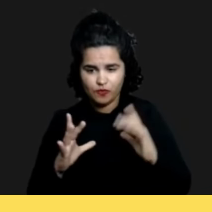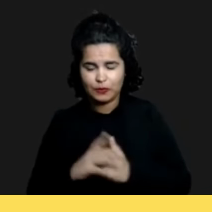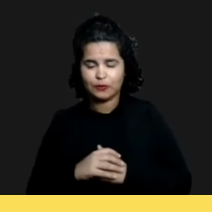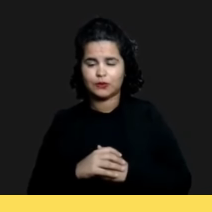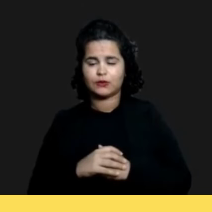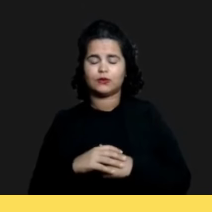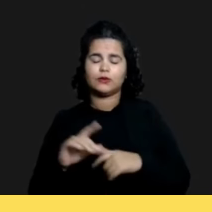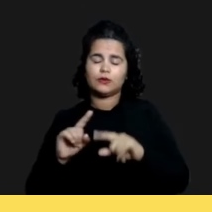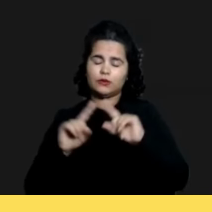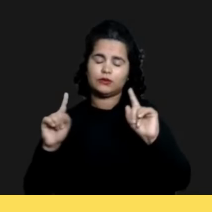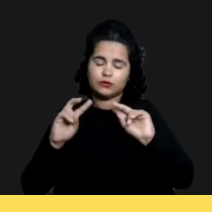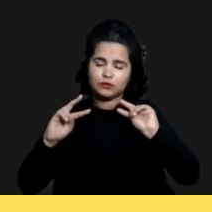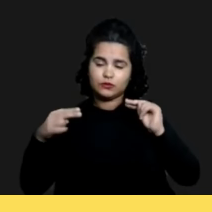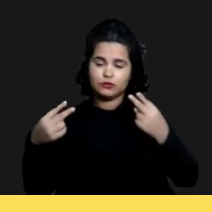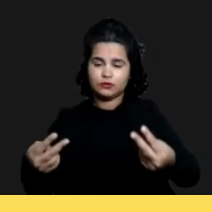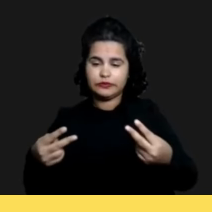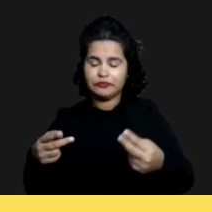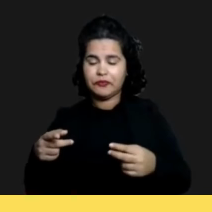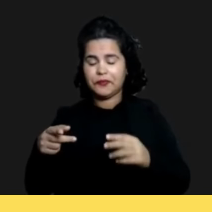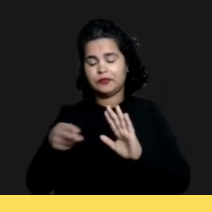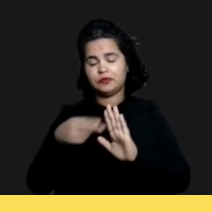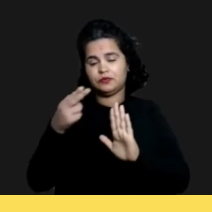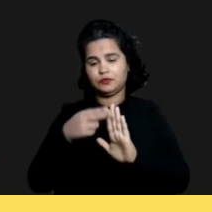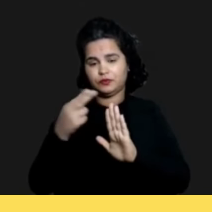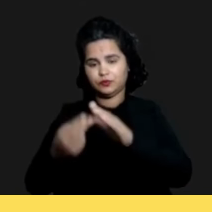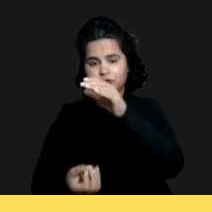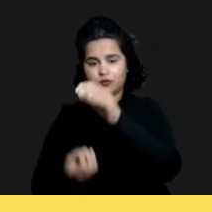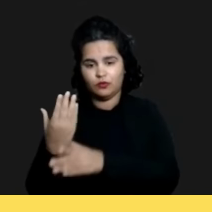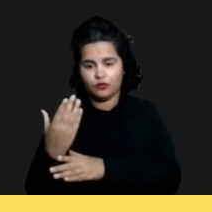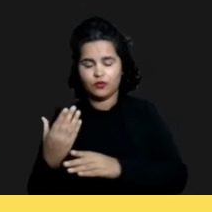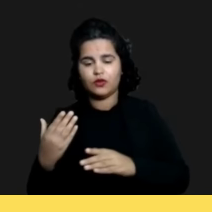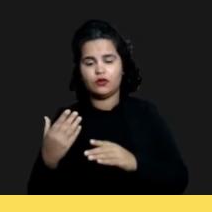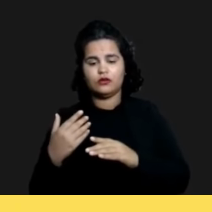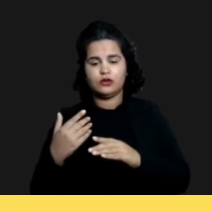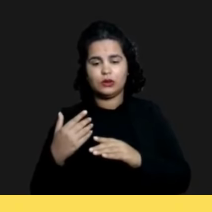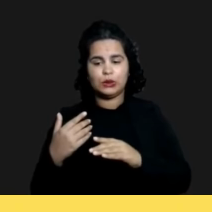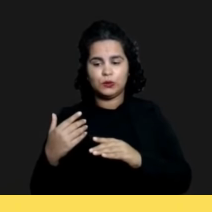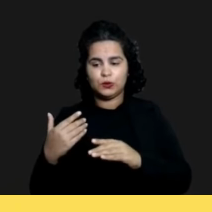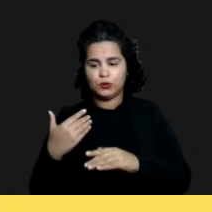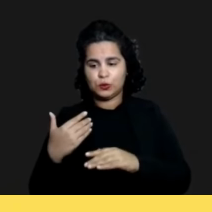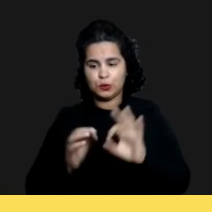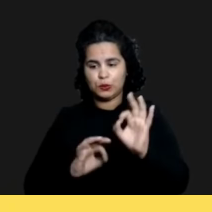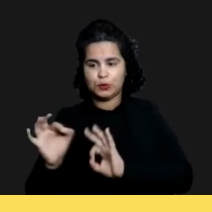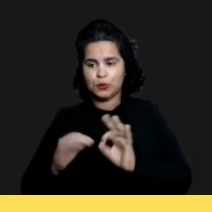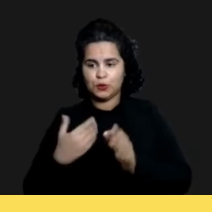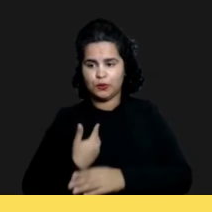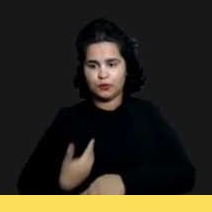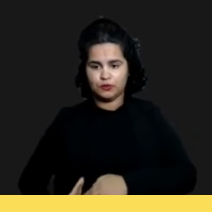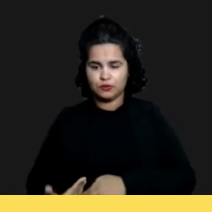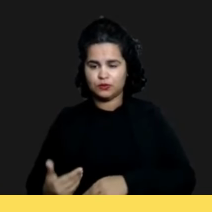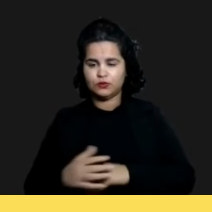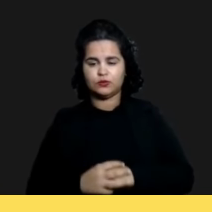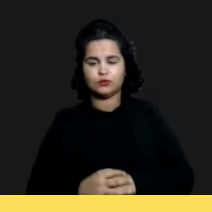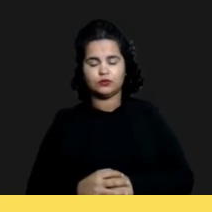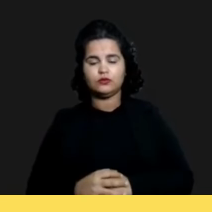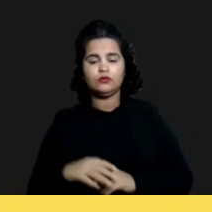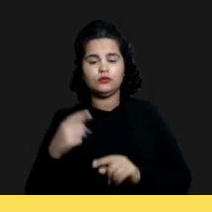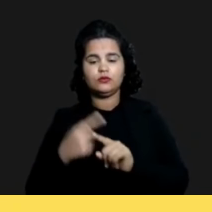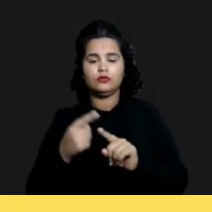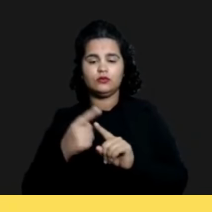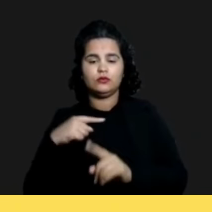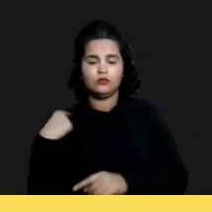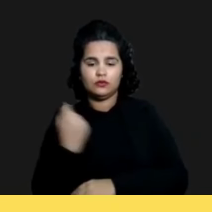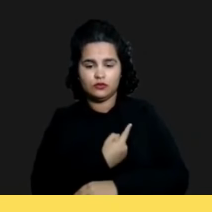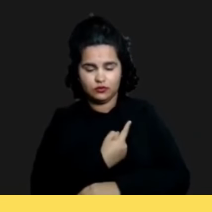Consequentemente, o respeito às normas estabelecidas e à ordem pública, mesmo porque